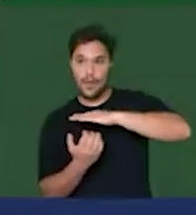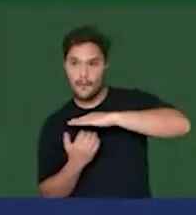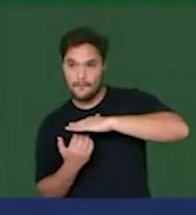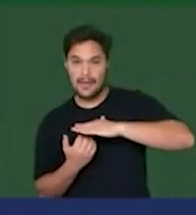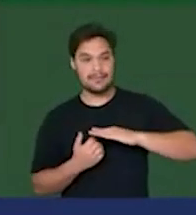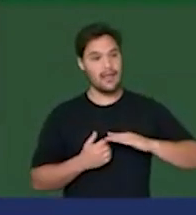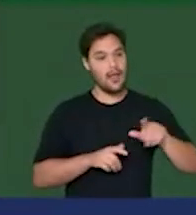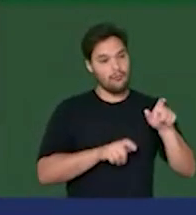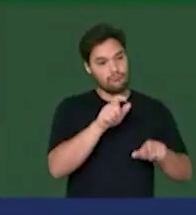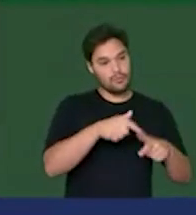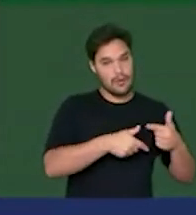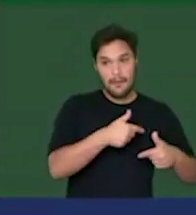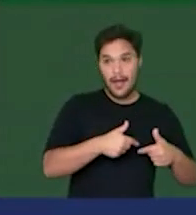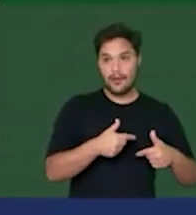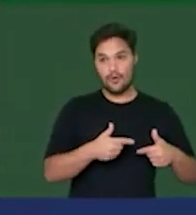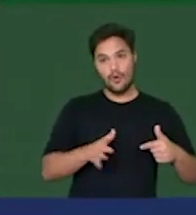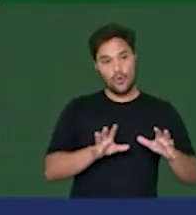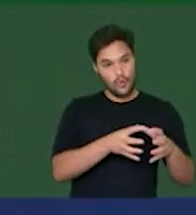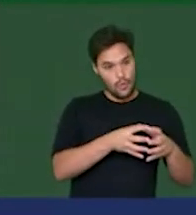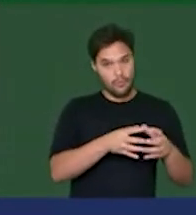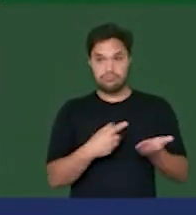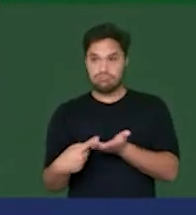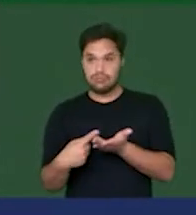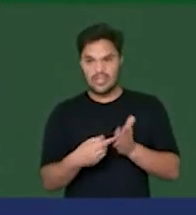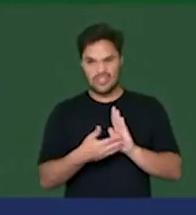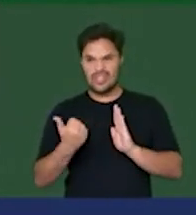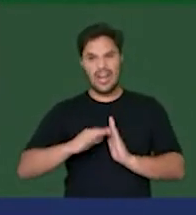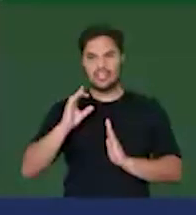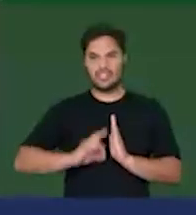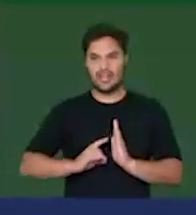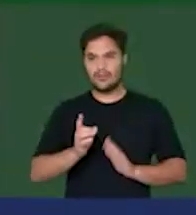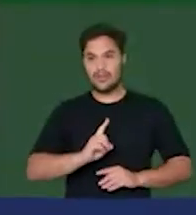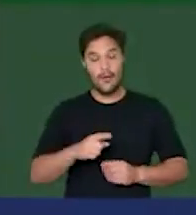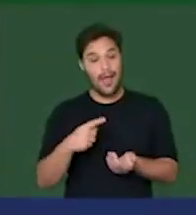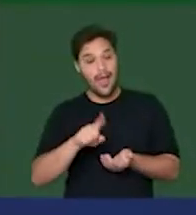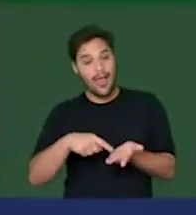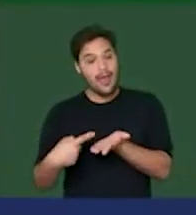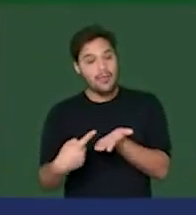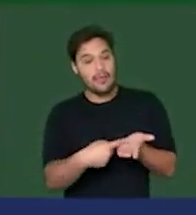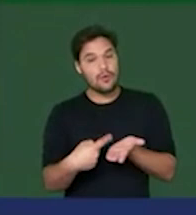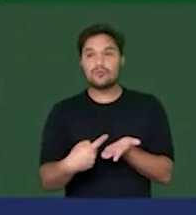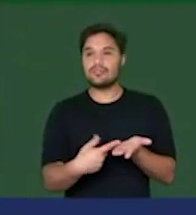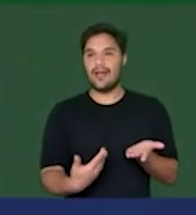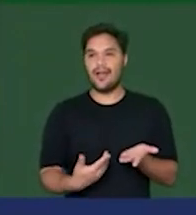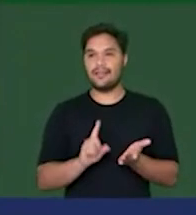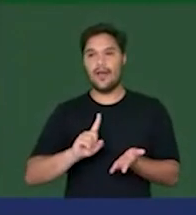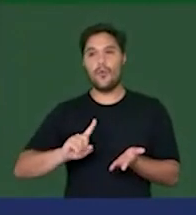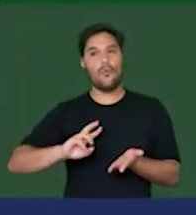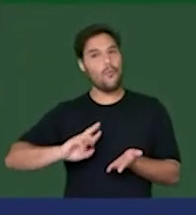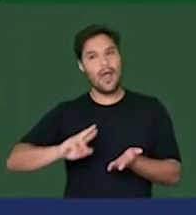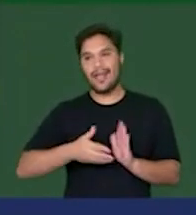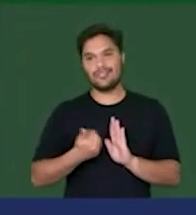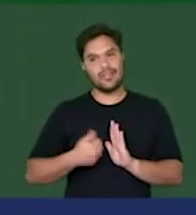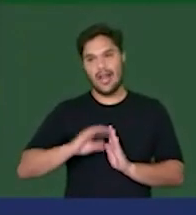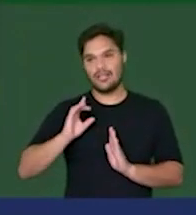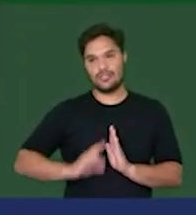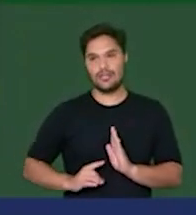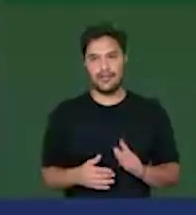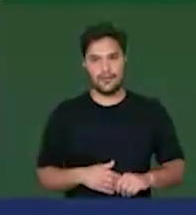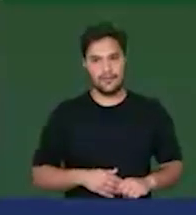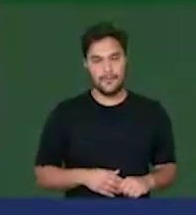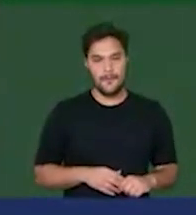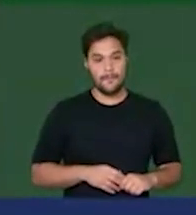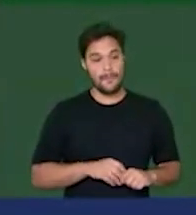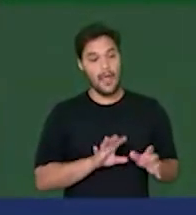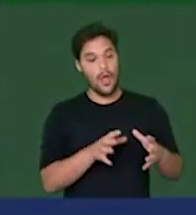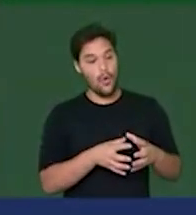da negociação coletiva. Não é renúncia de direito, negociação coletiva nunca é renúncia de direito. É sempre uma